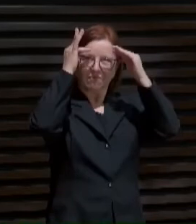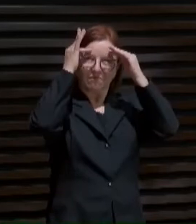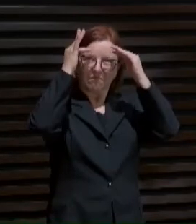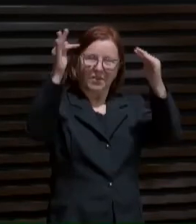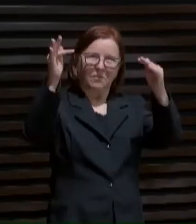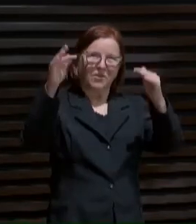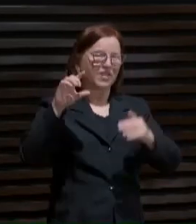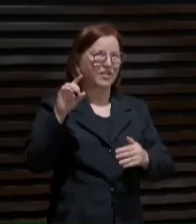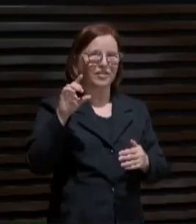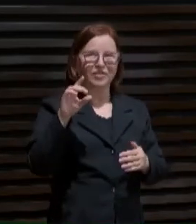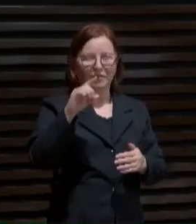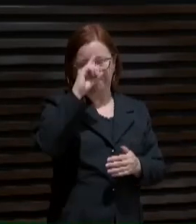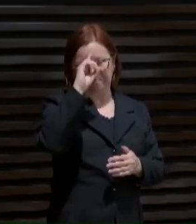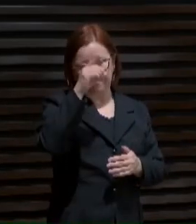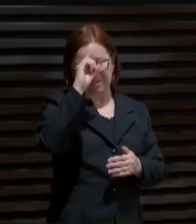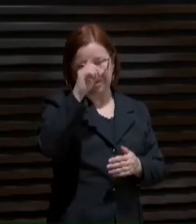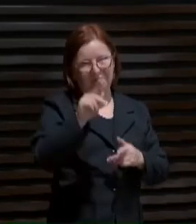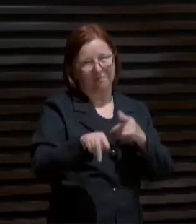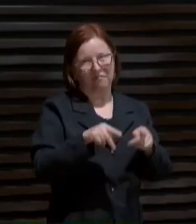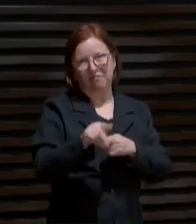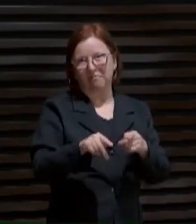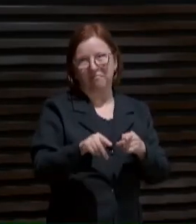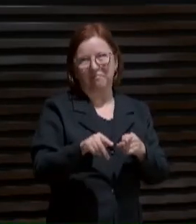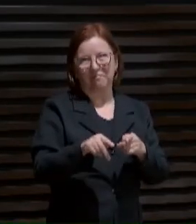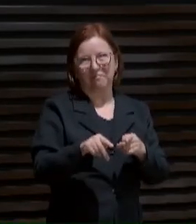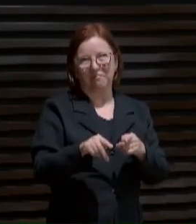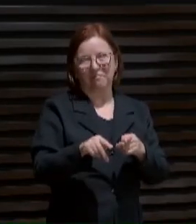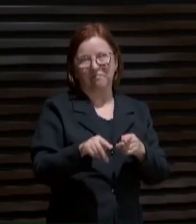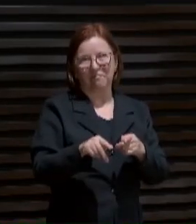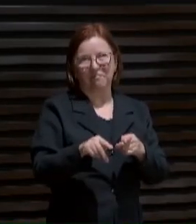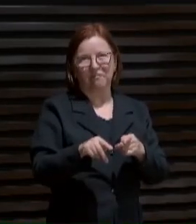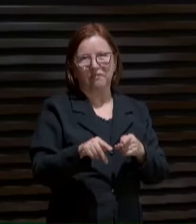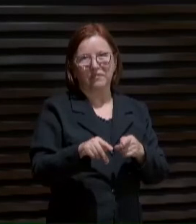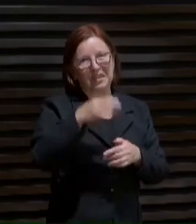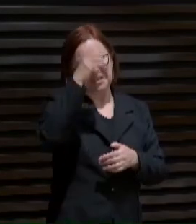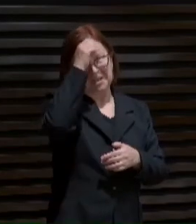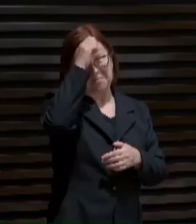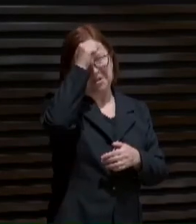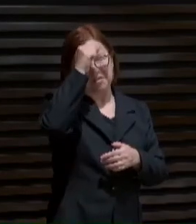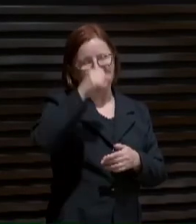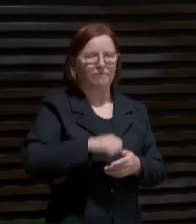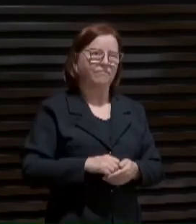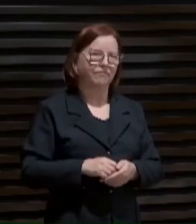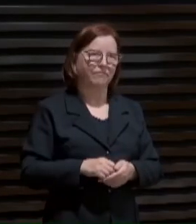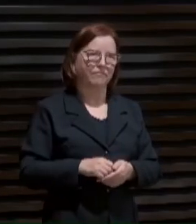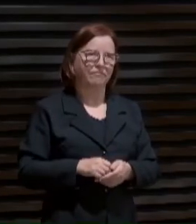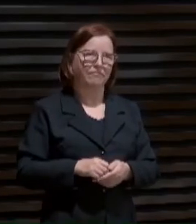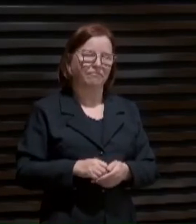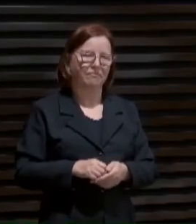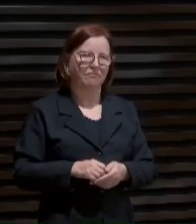consiste só em mandamentos de homens que maquinalmente aprendeu tem a ver com algo